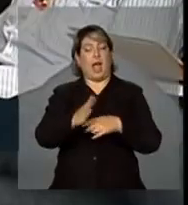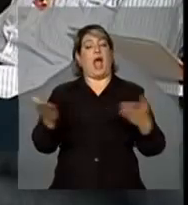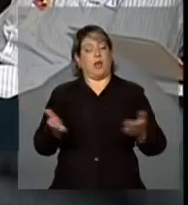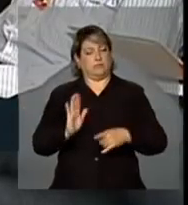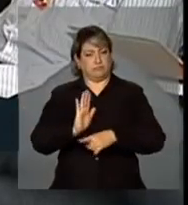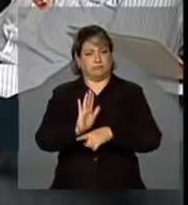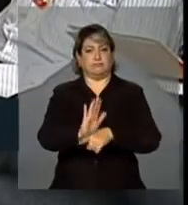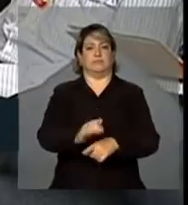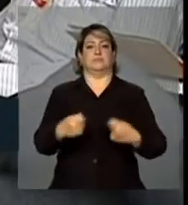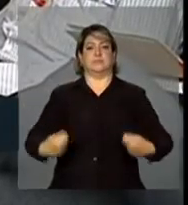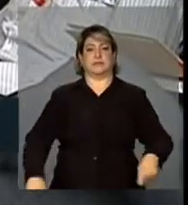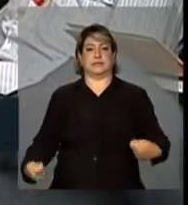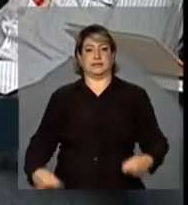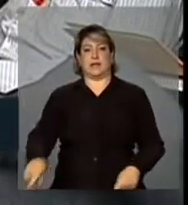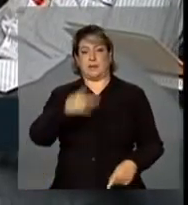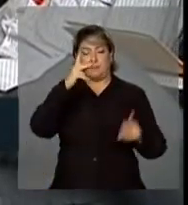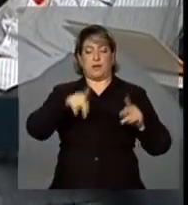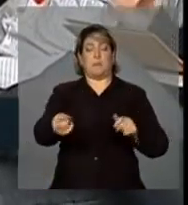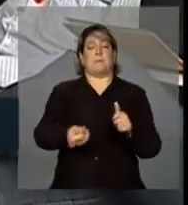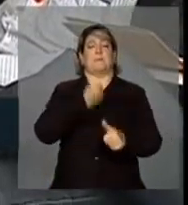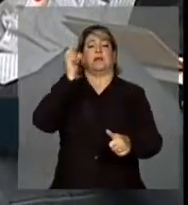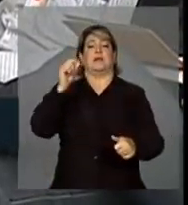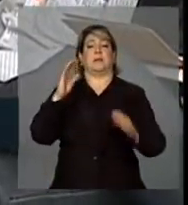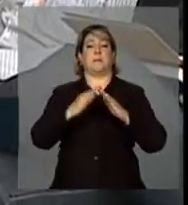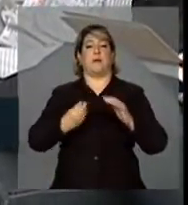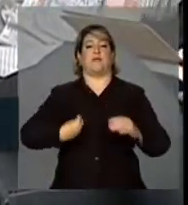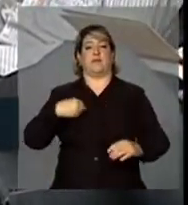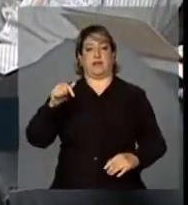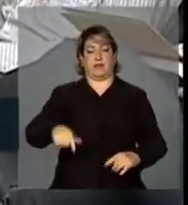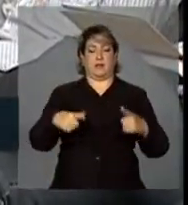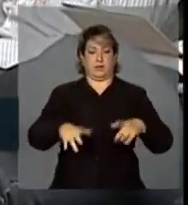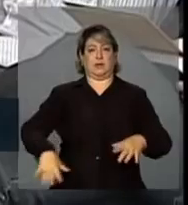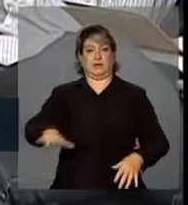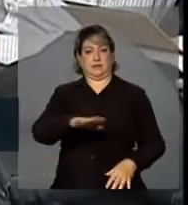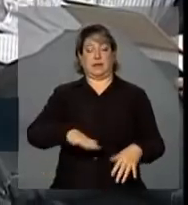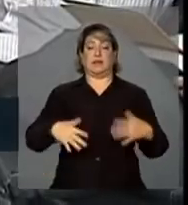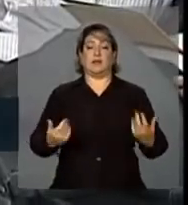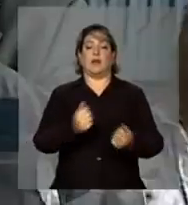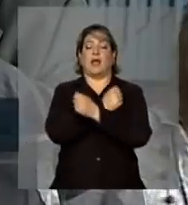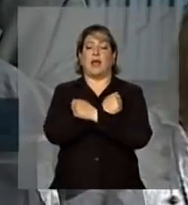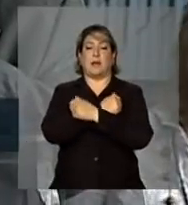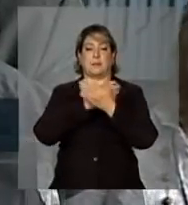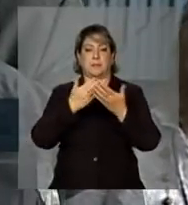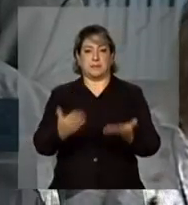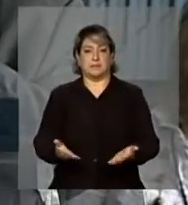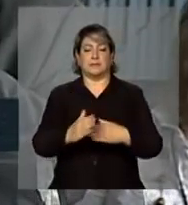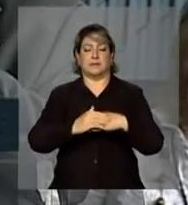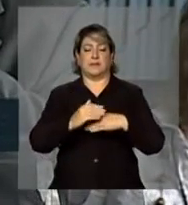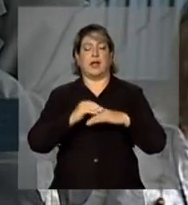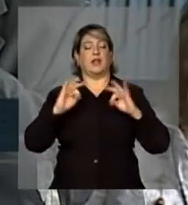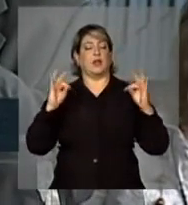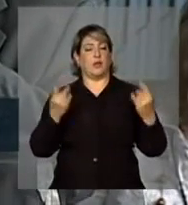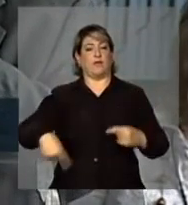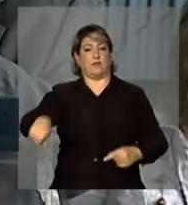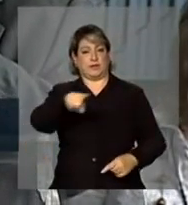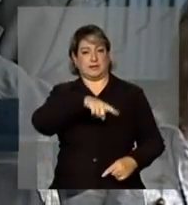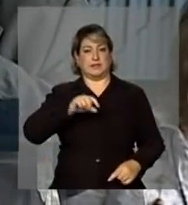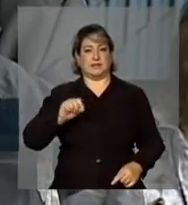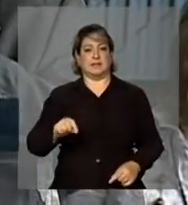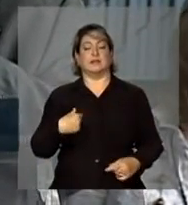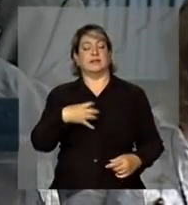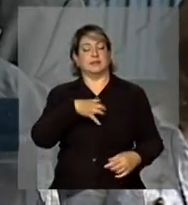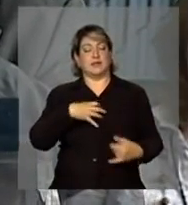esses povos que são os primeiros habitantes dessa nossa nação. Então, um abraço afetuoso a todos vocês e